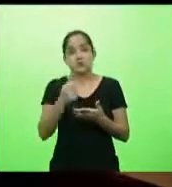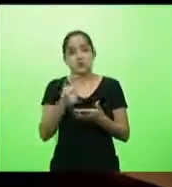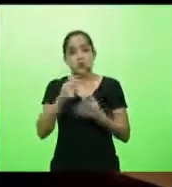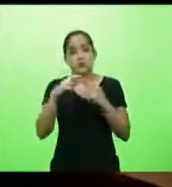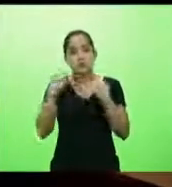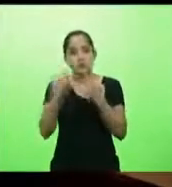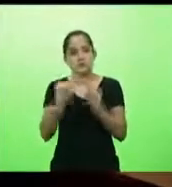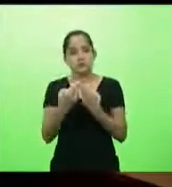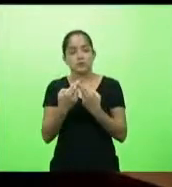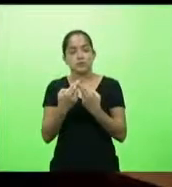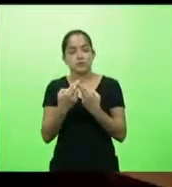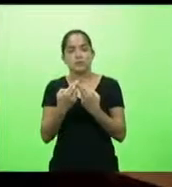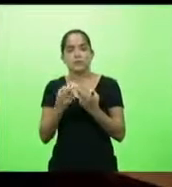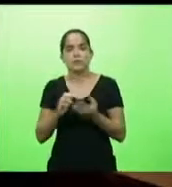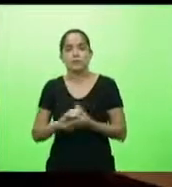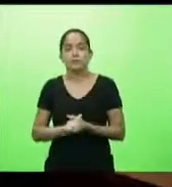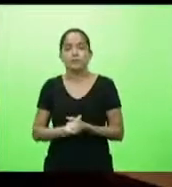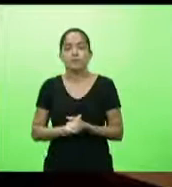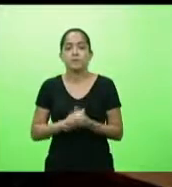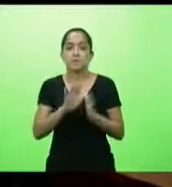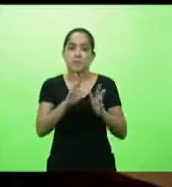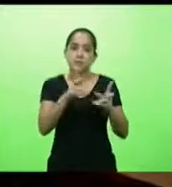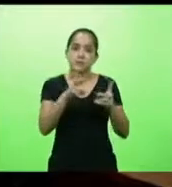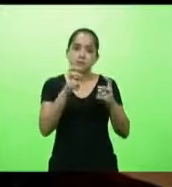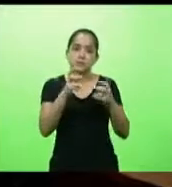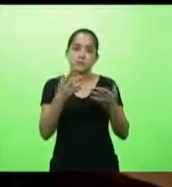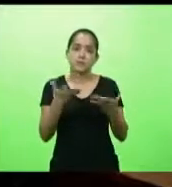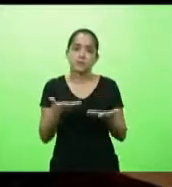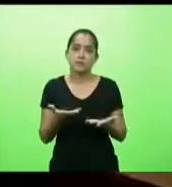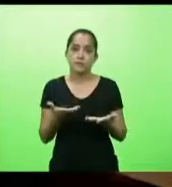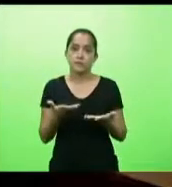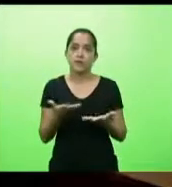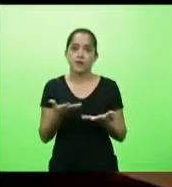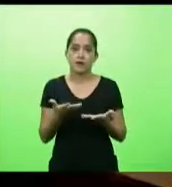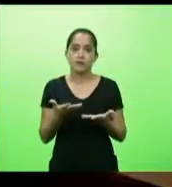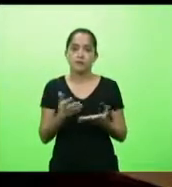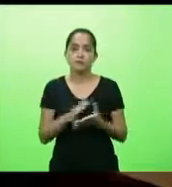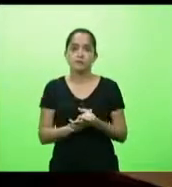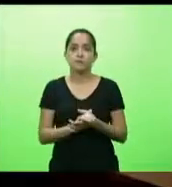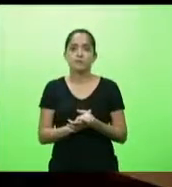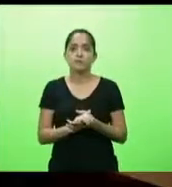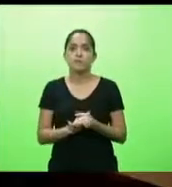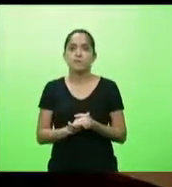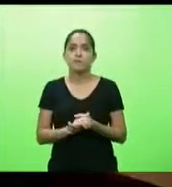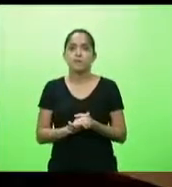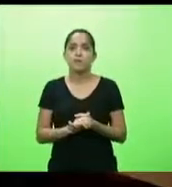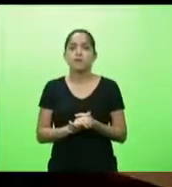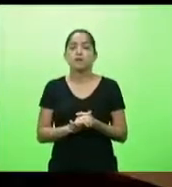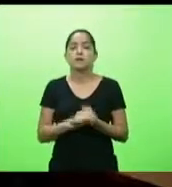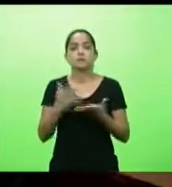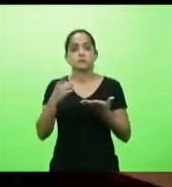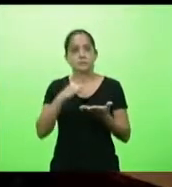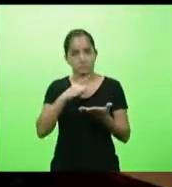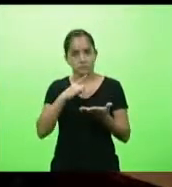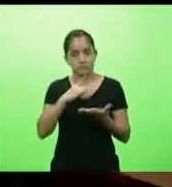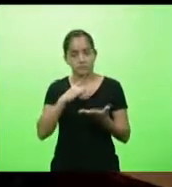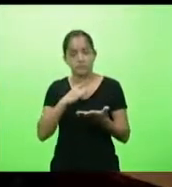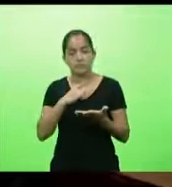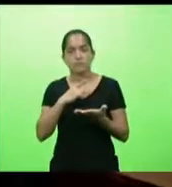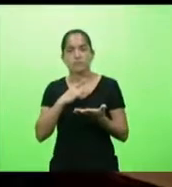e tem se observado com muita sensibilidade também, houve a manifestação de